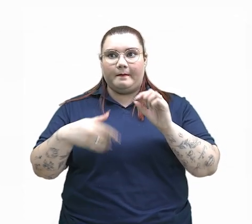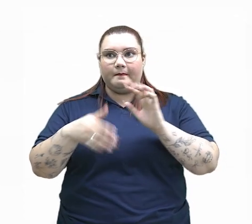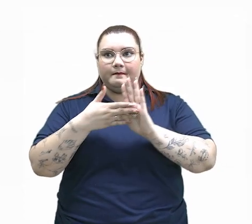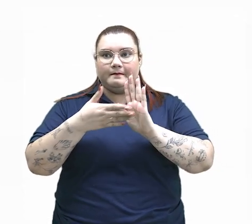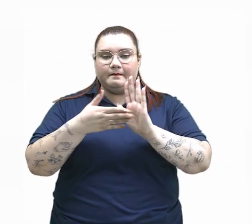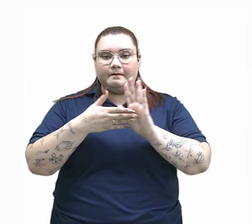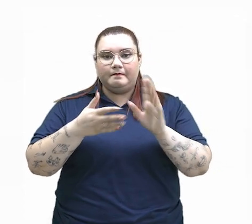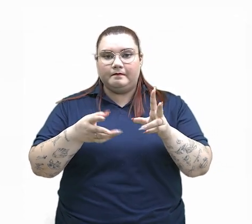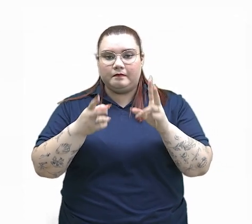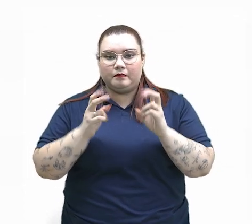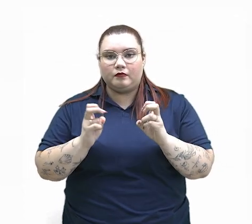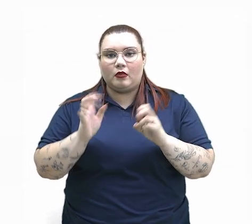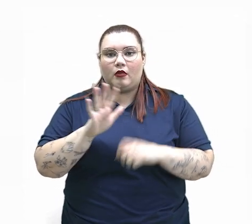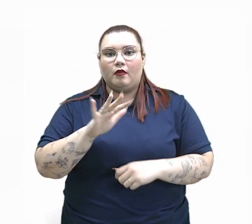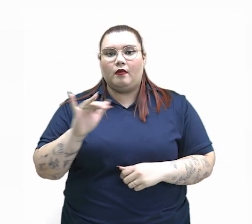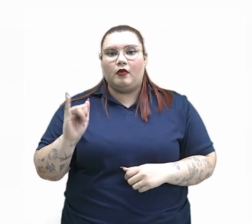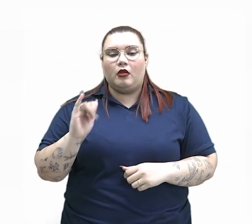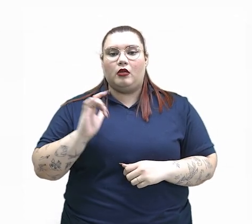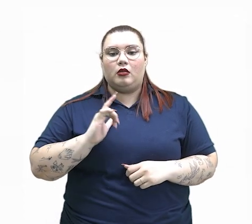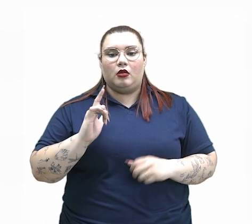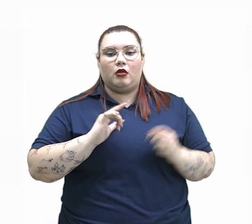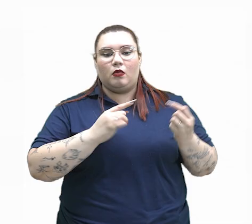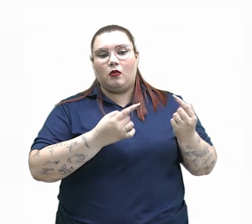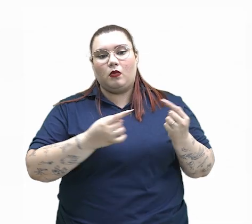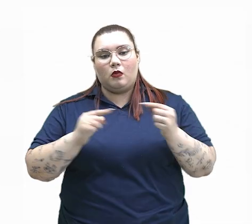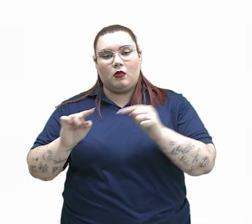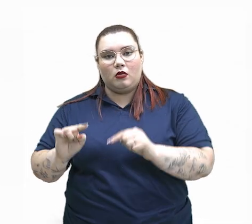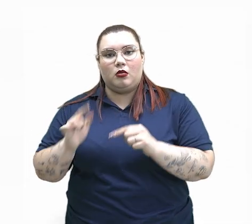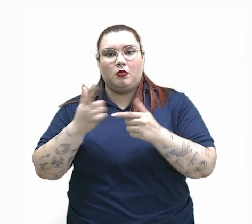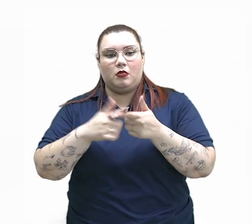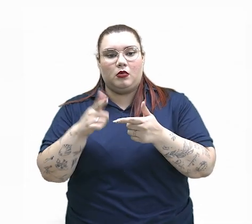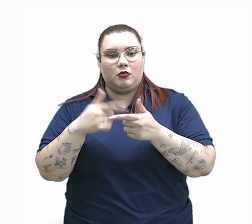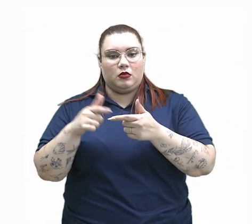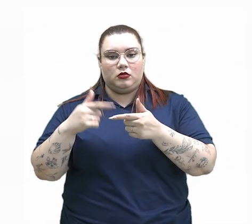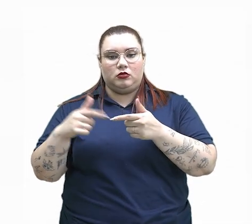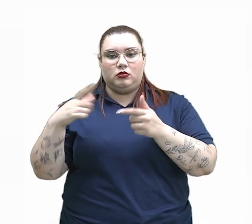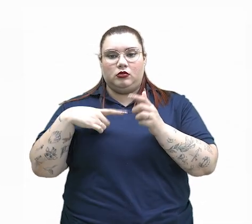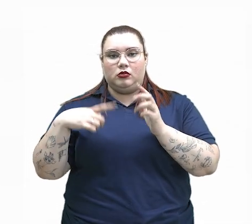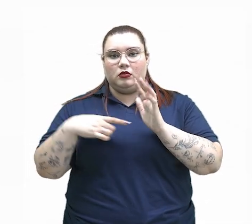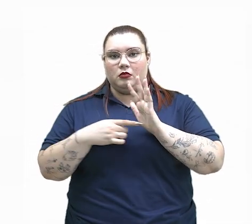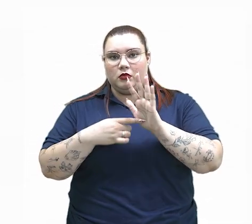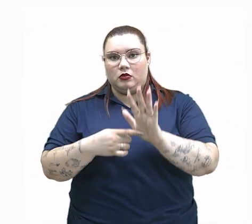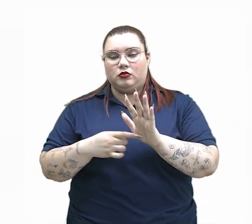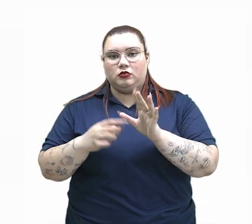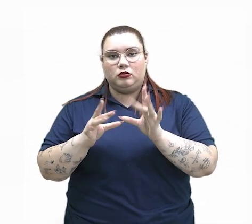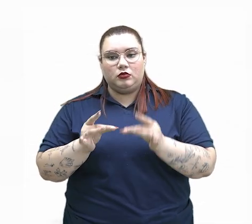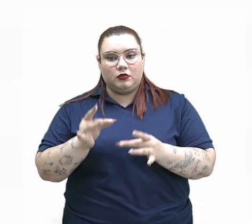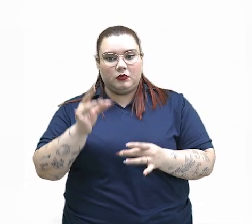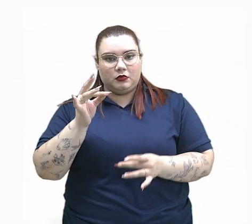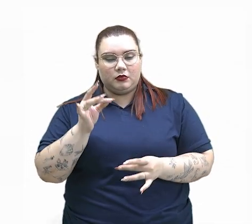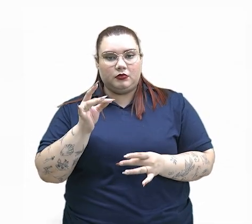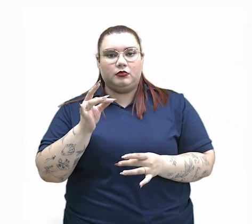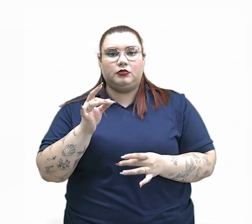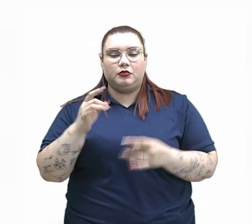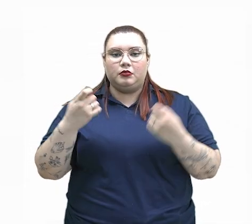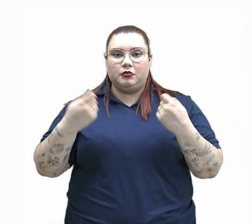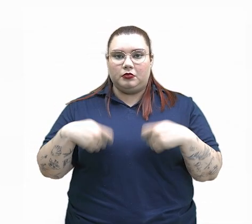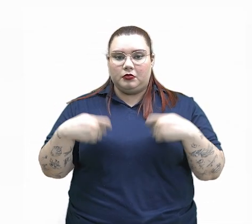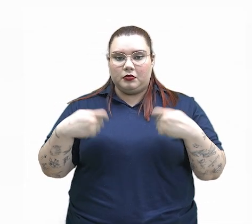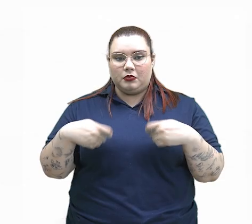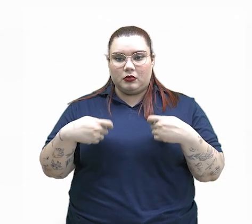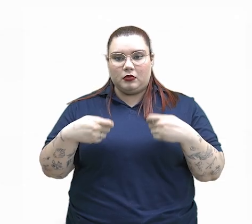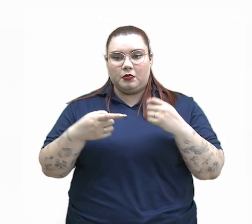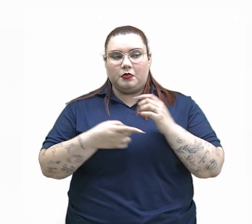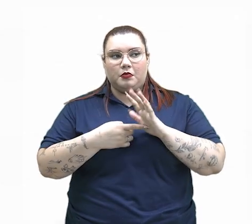que nós vimos, ela vai atacar esses problemas que são levantados no desenvolvimento. Você precisa,